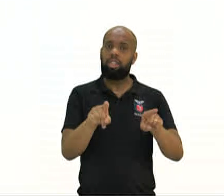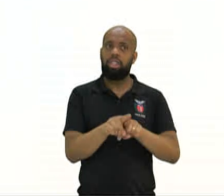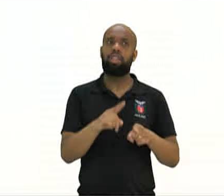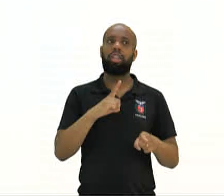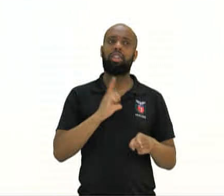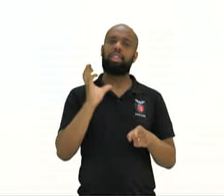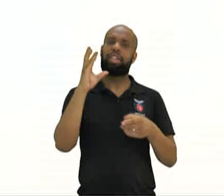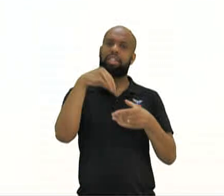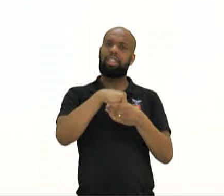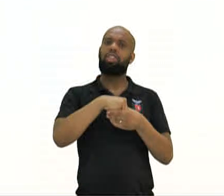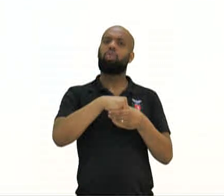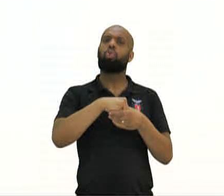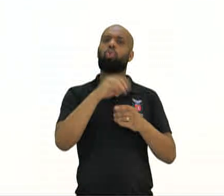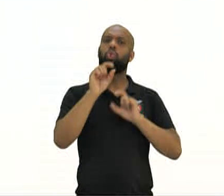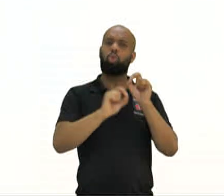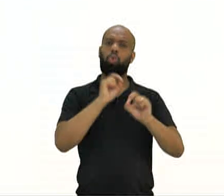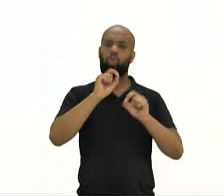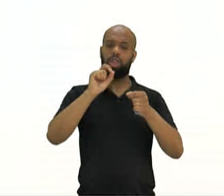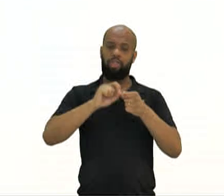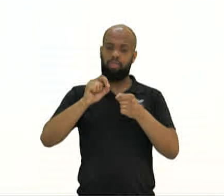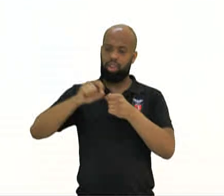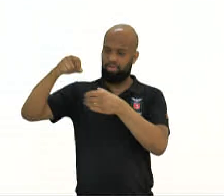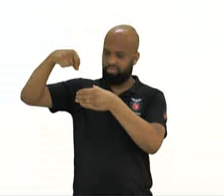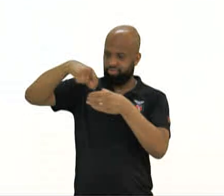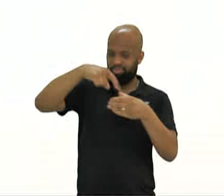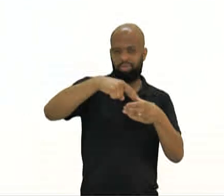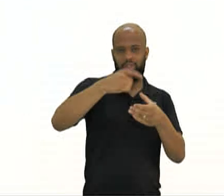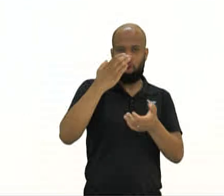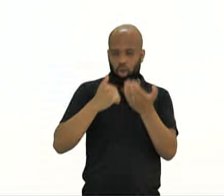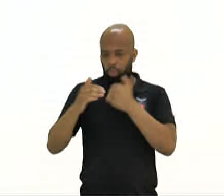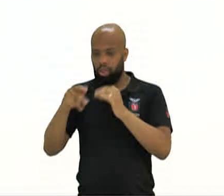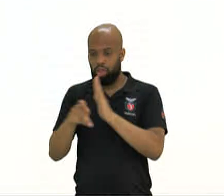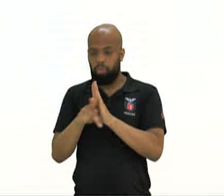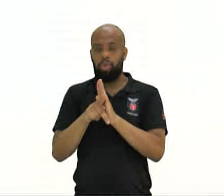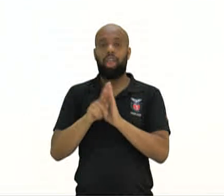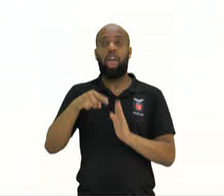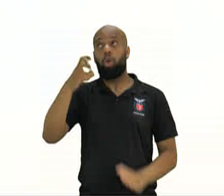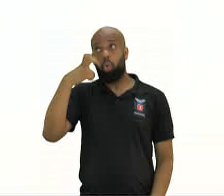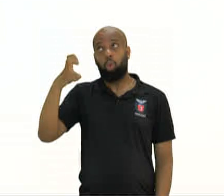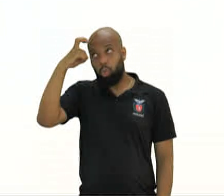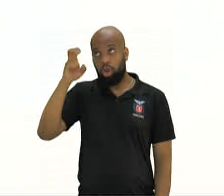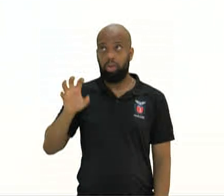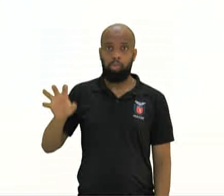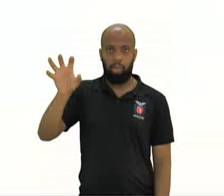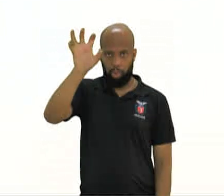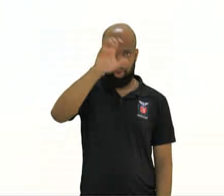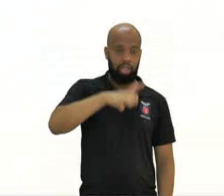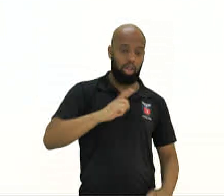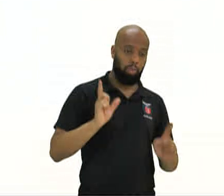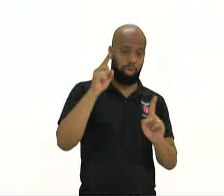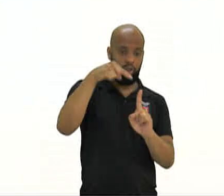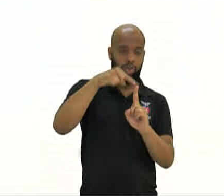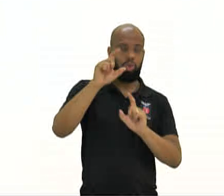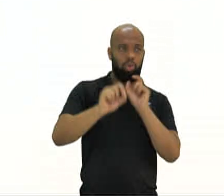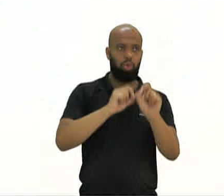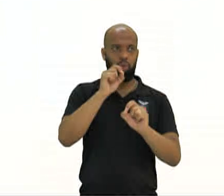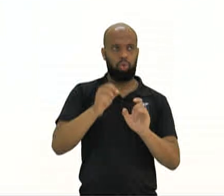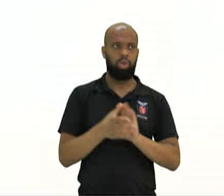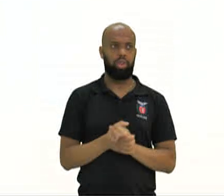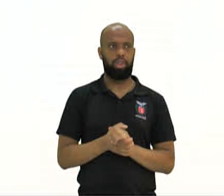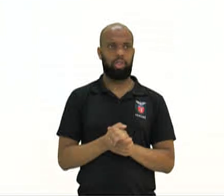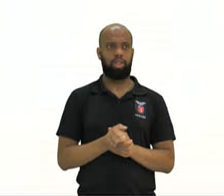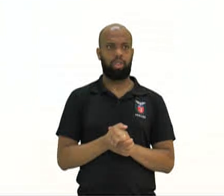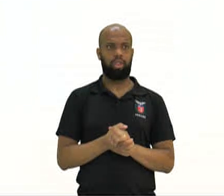na ênfase da produção local, das culturas regionais, tá? O objetivo justamente é de